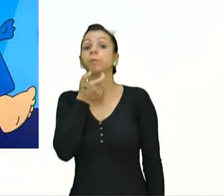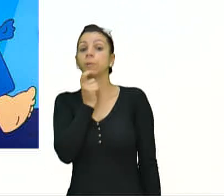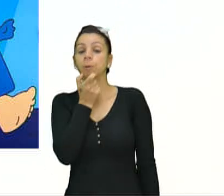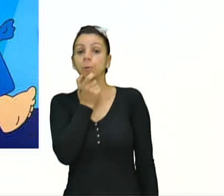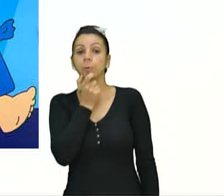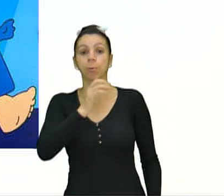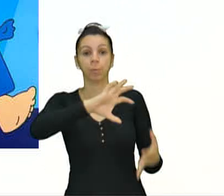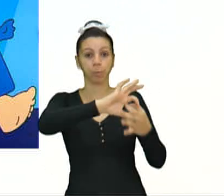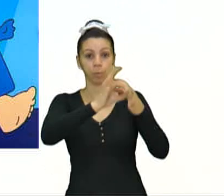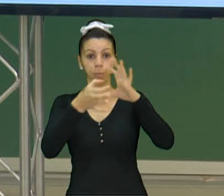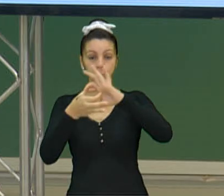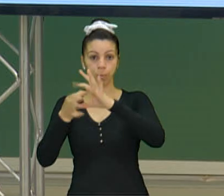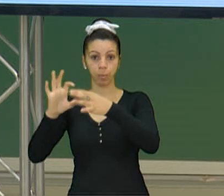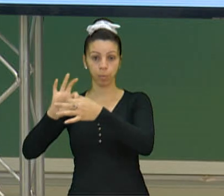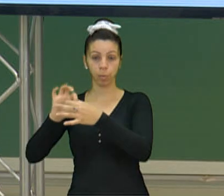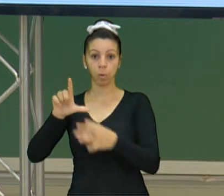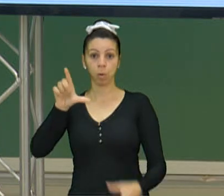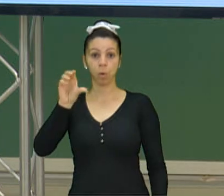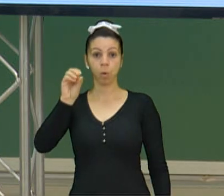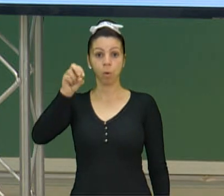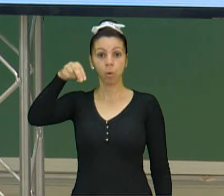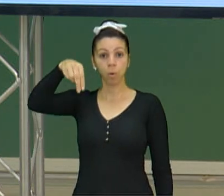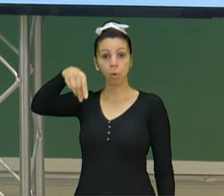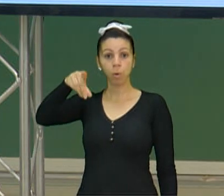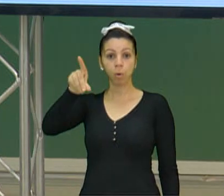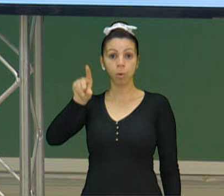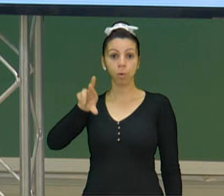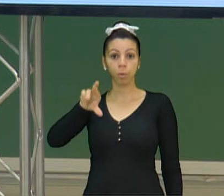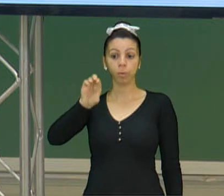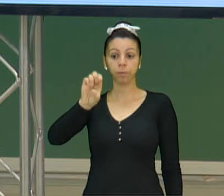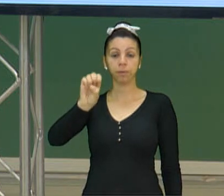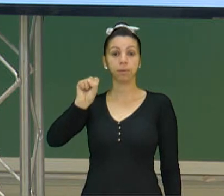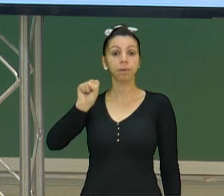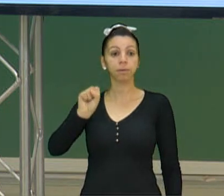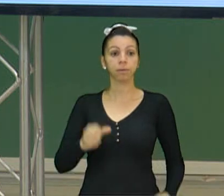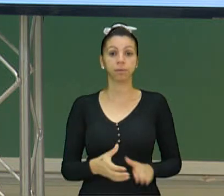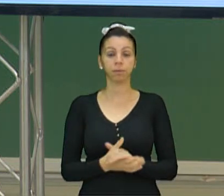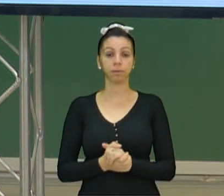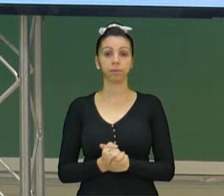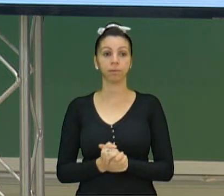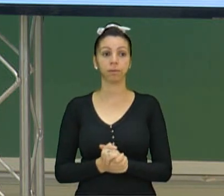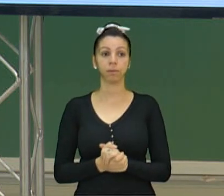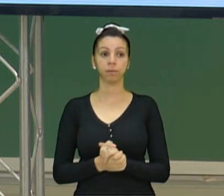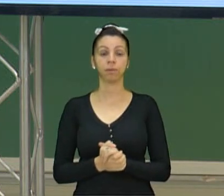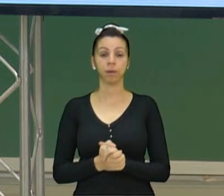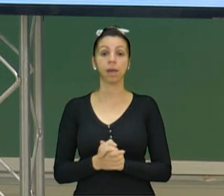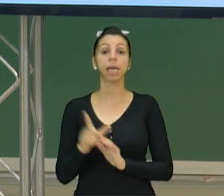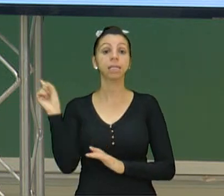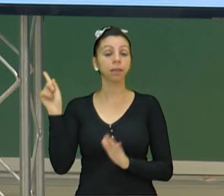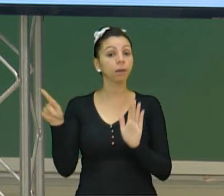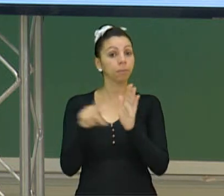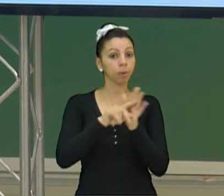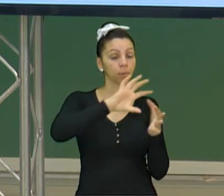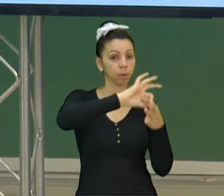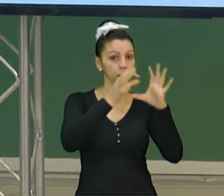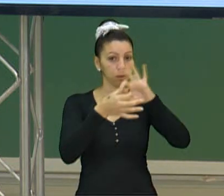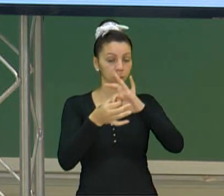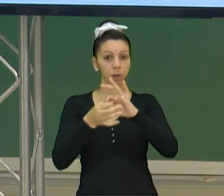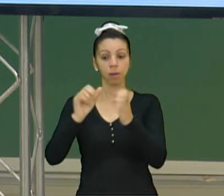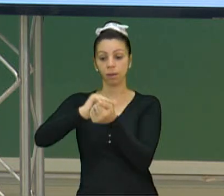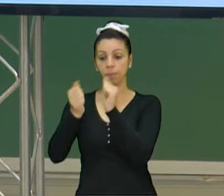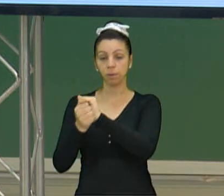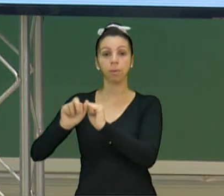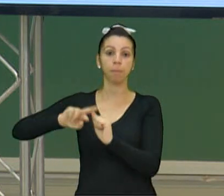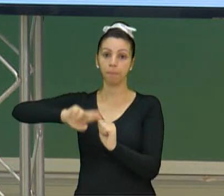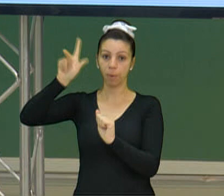nomes deles. Esse daqui, ele é das Olimpíadas mesmo. Da Paralimpíadas é um outro personagem um pouco diferente. E o último